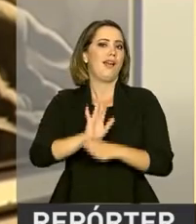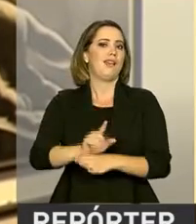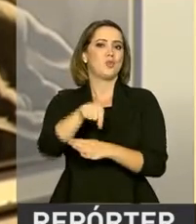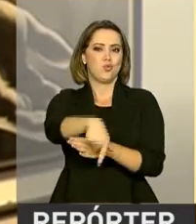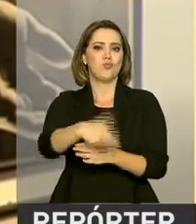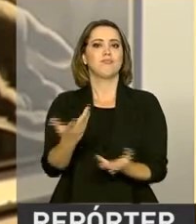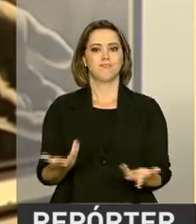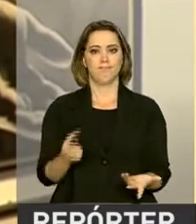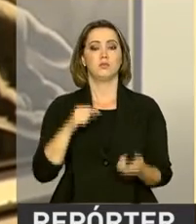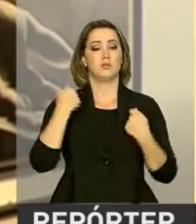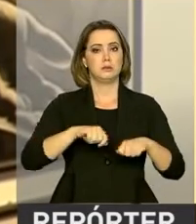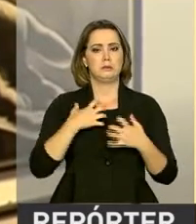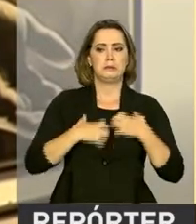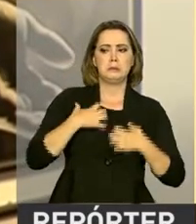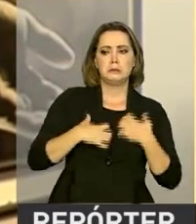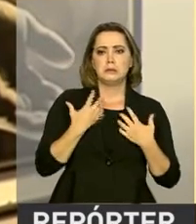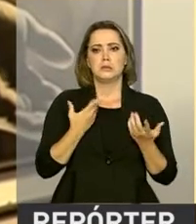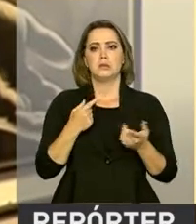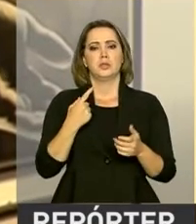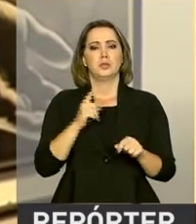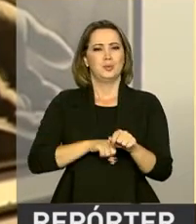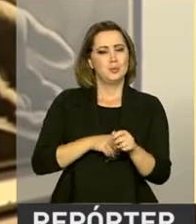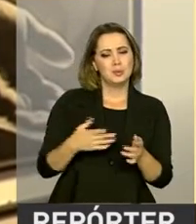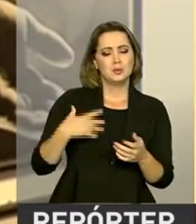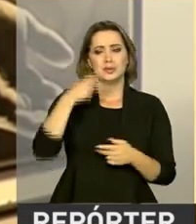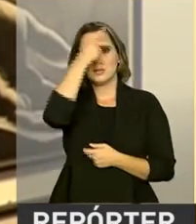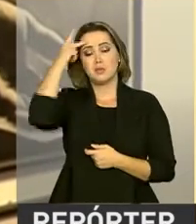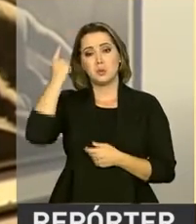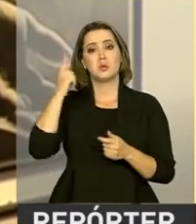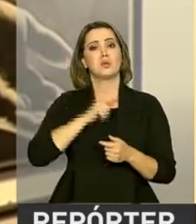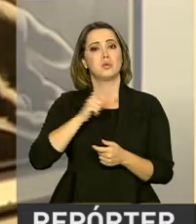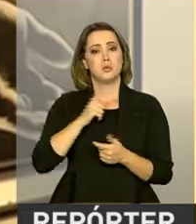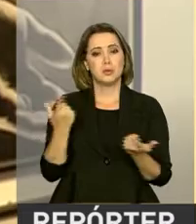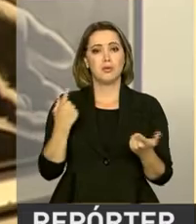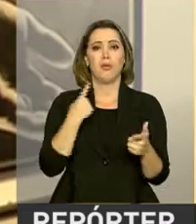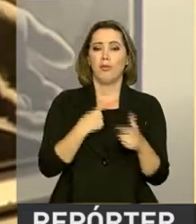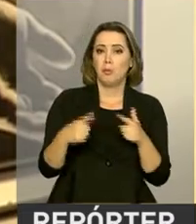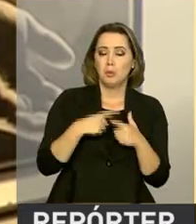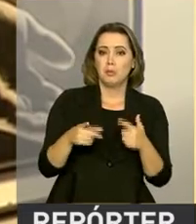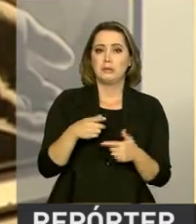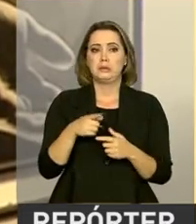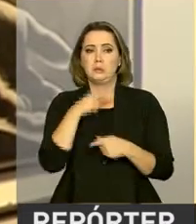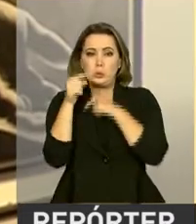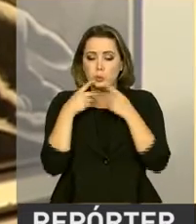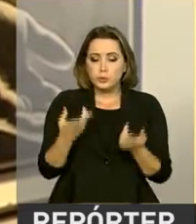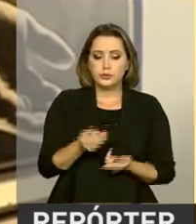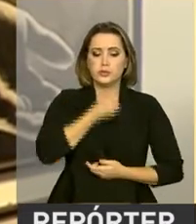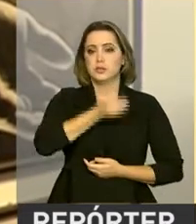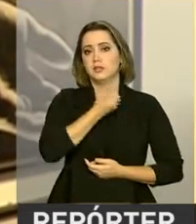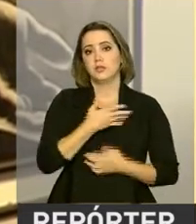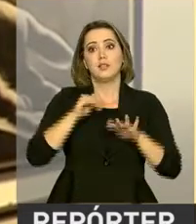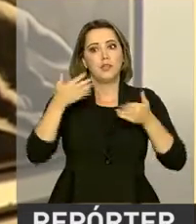tão necessário em momentos de angústia, em momentos que as pessoas estão com um dilema sobre a vida e que, apoiados por